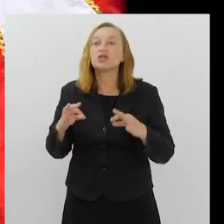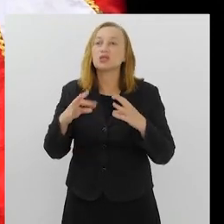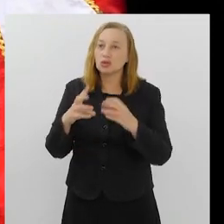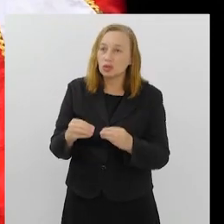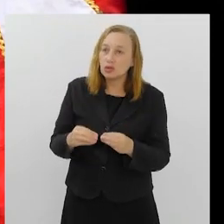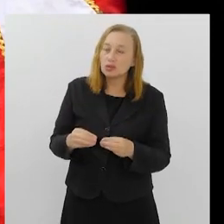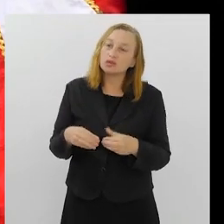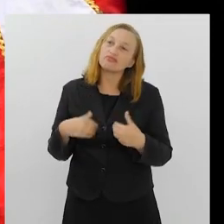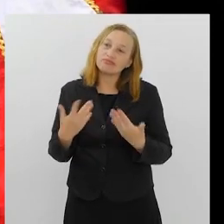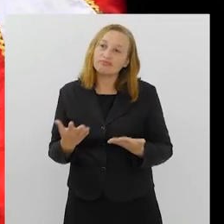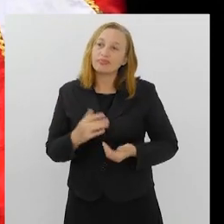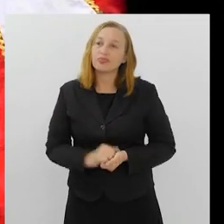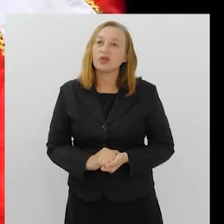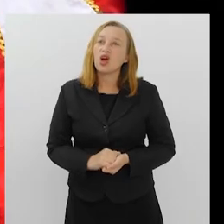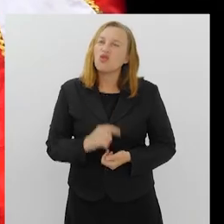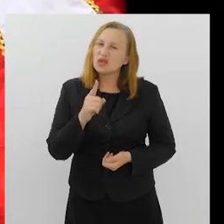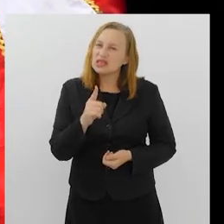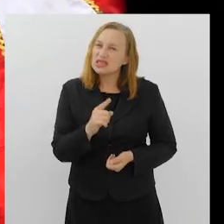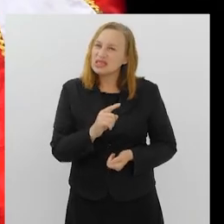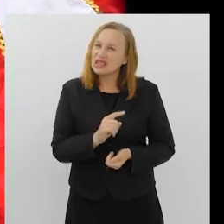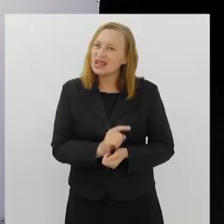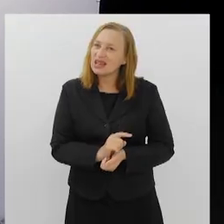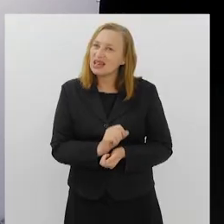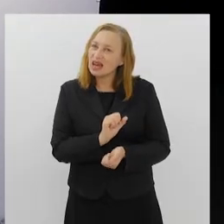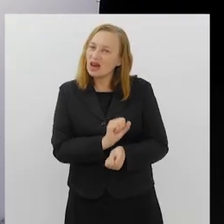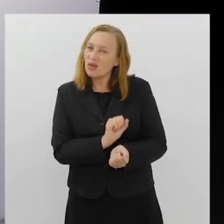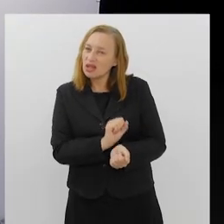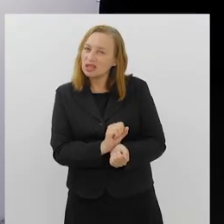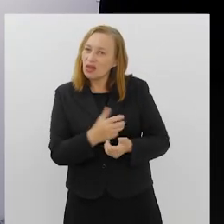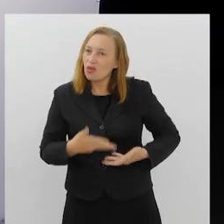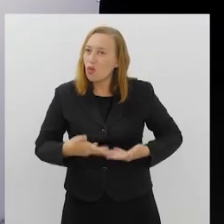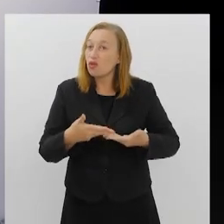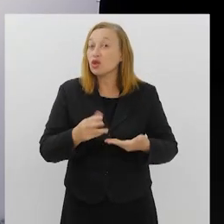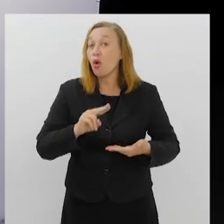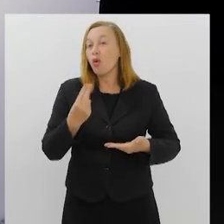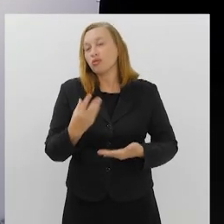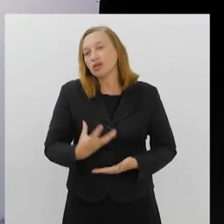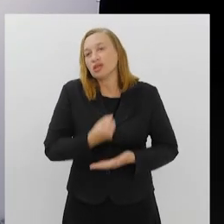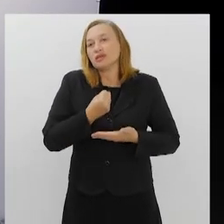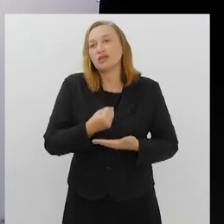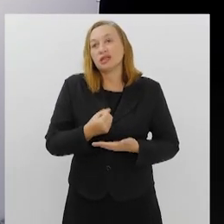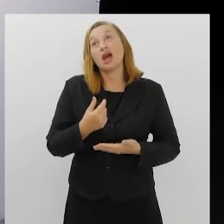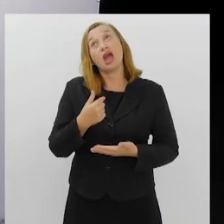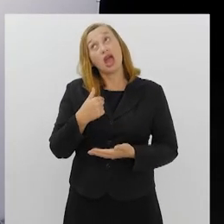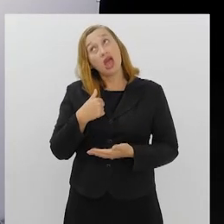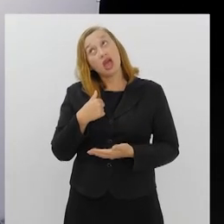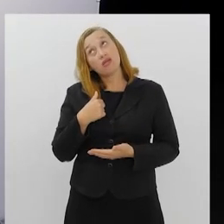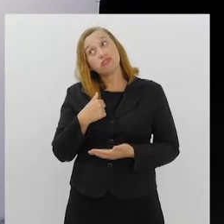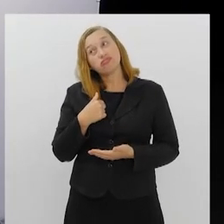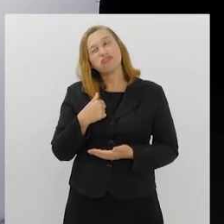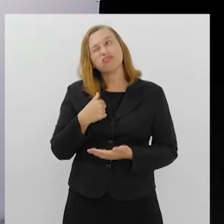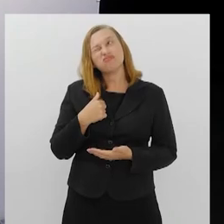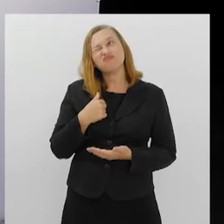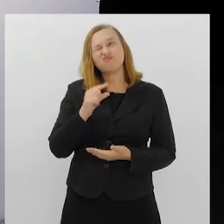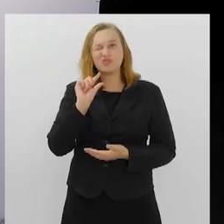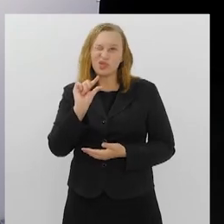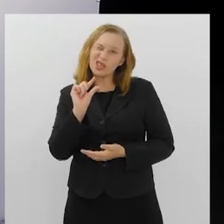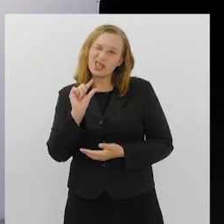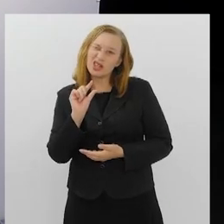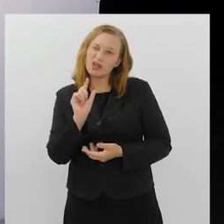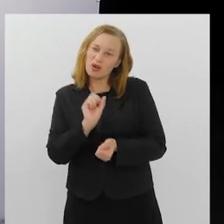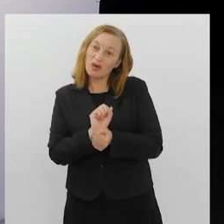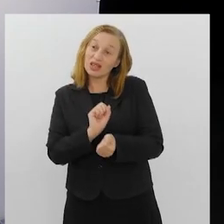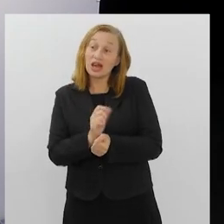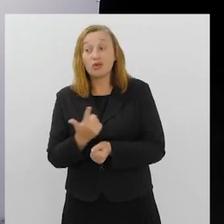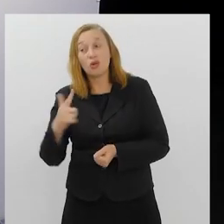conheço todo mundo já me conhece. Você esperava o convite ou foi uma surpresa para você? Por um lado eu já esperava, por outro lado